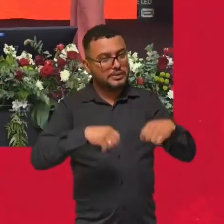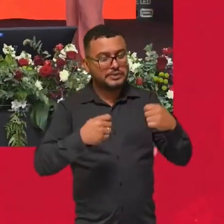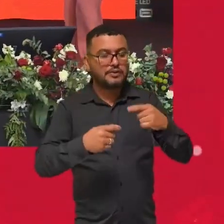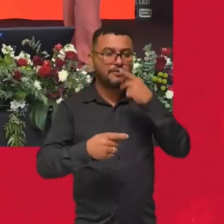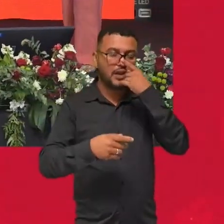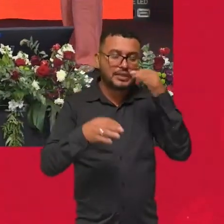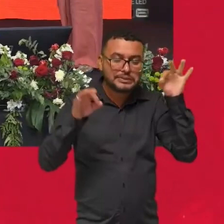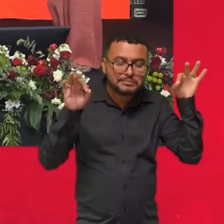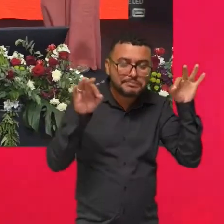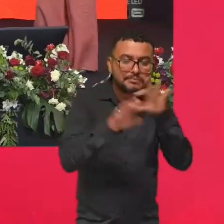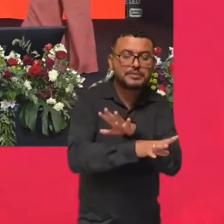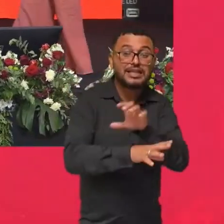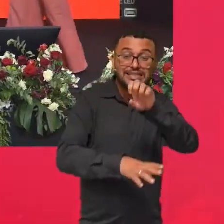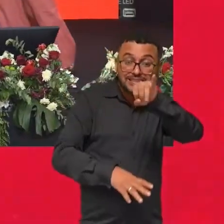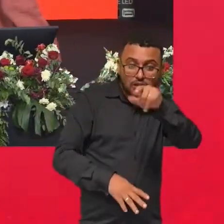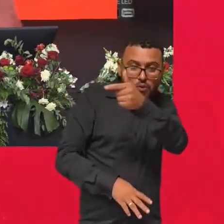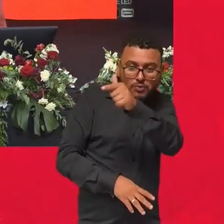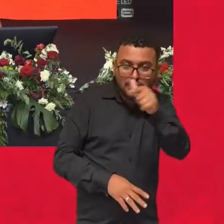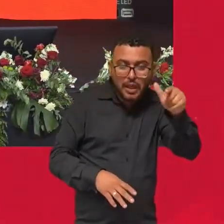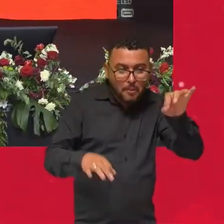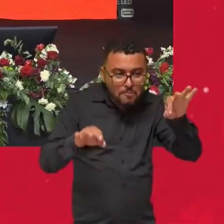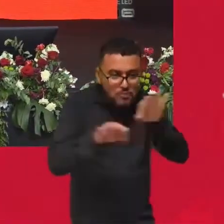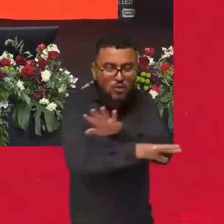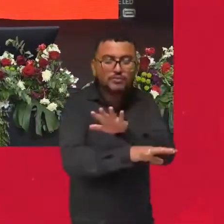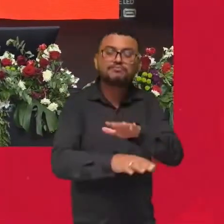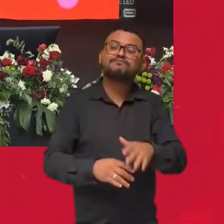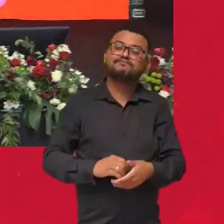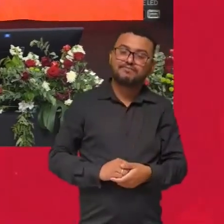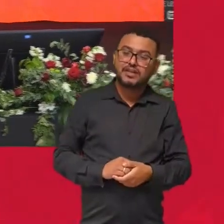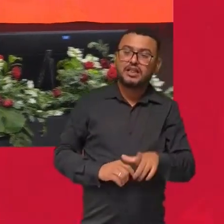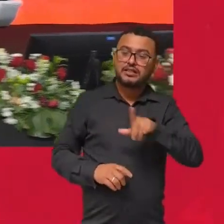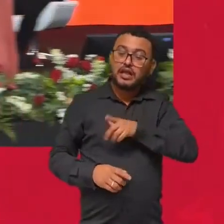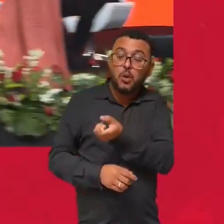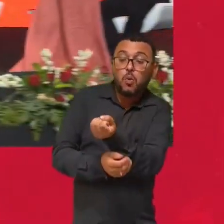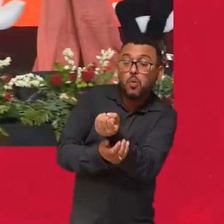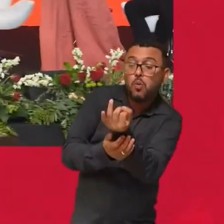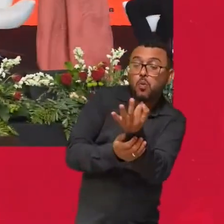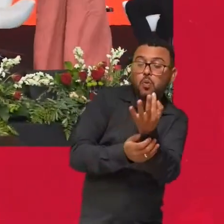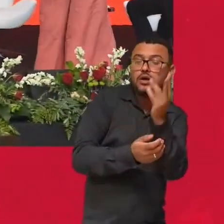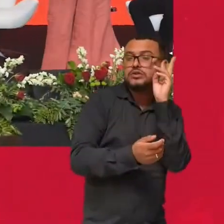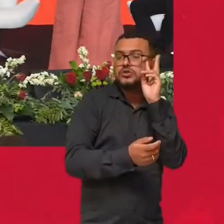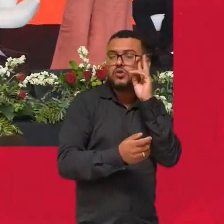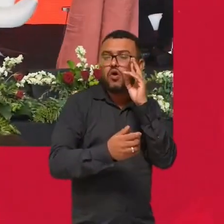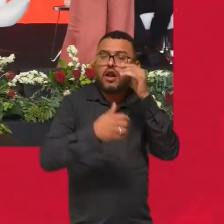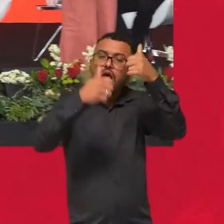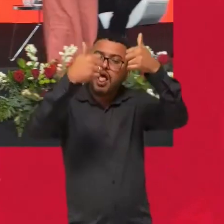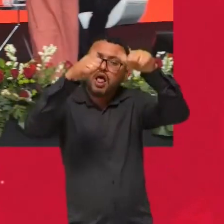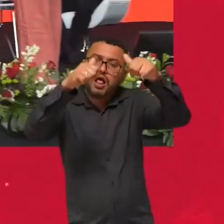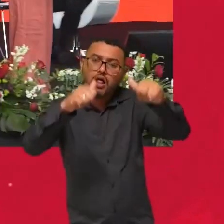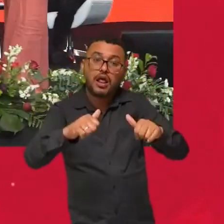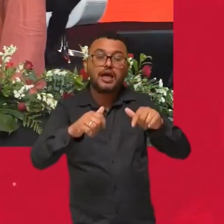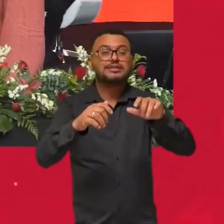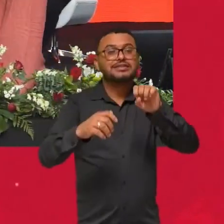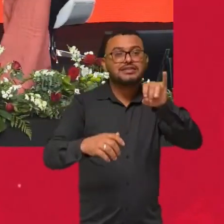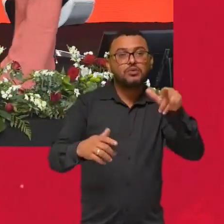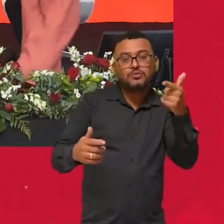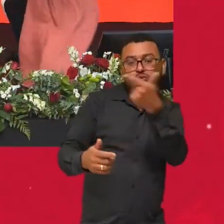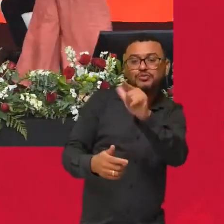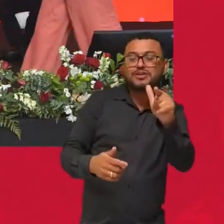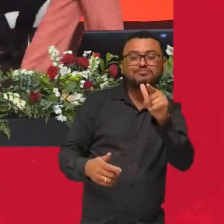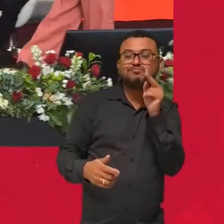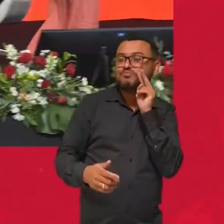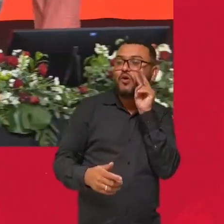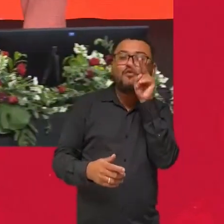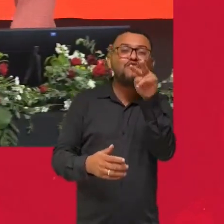concreto, eu tenho que ter um número, um exemplo, uma história, uma analogia. Se eu não for concreto, eu não consigo enxergar o que está